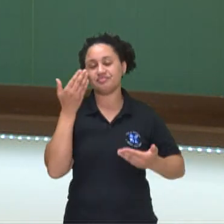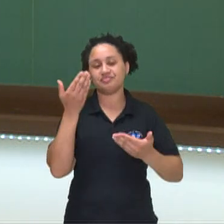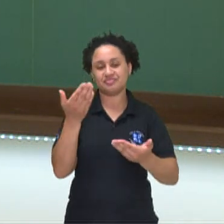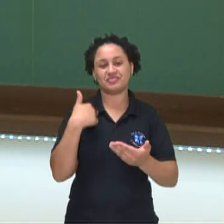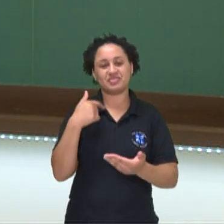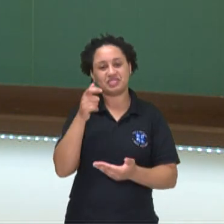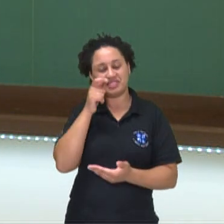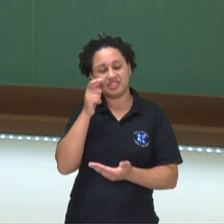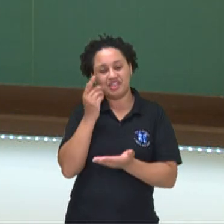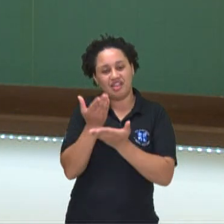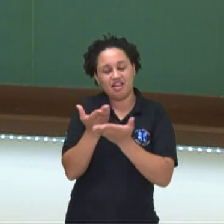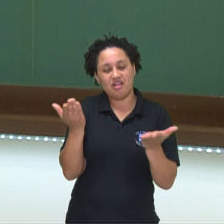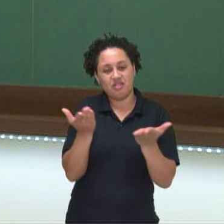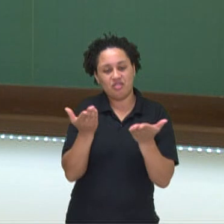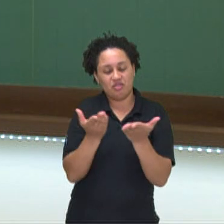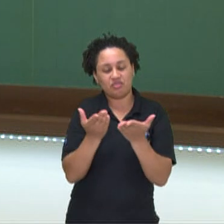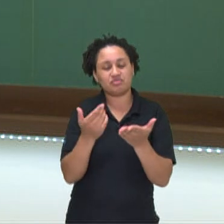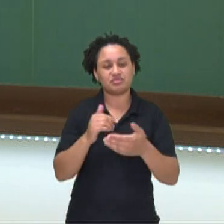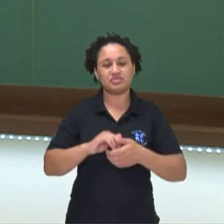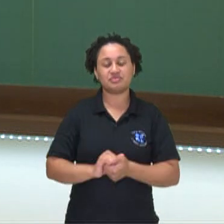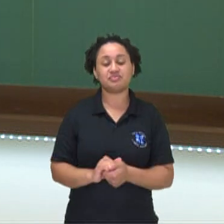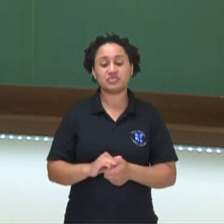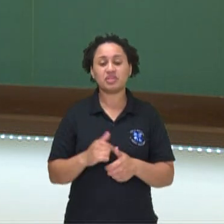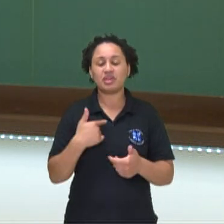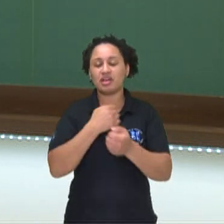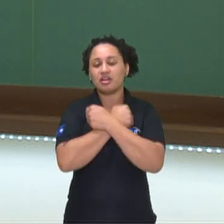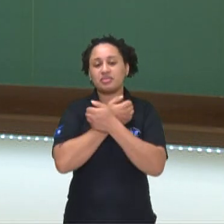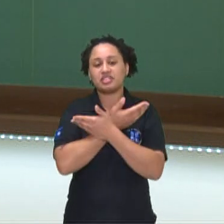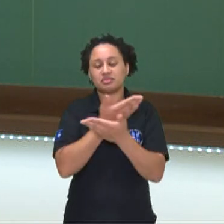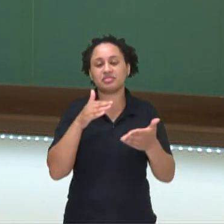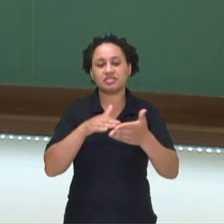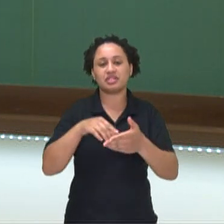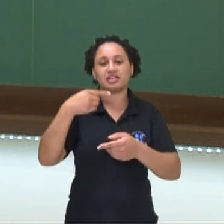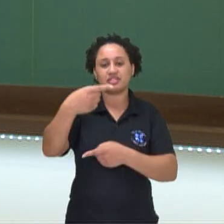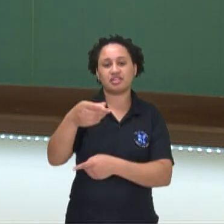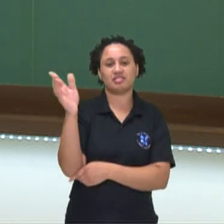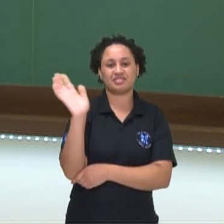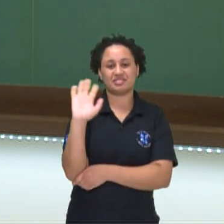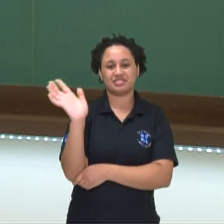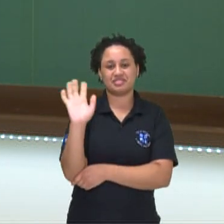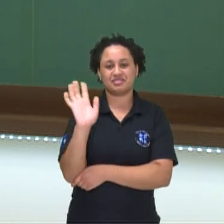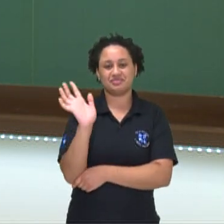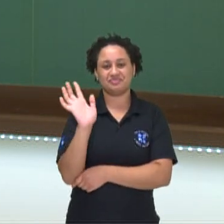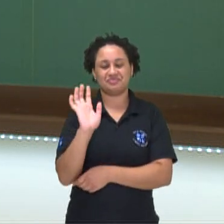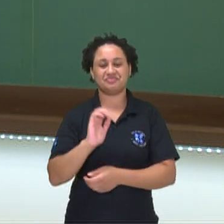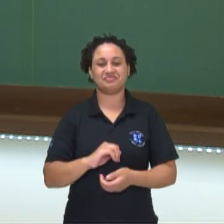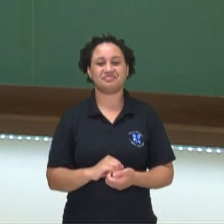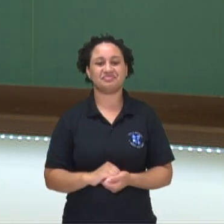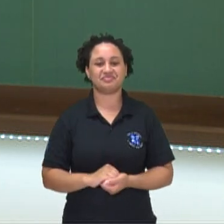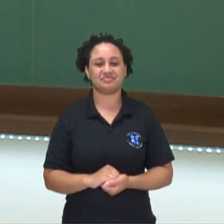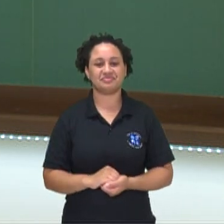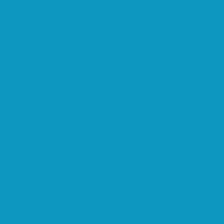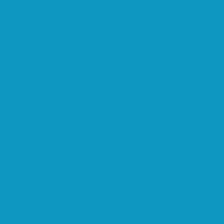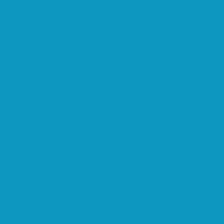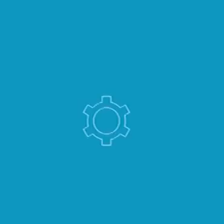pela participação e envolvimento nessa nossa aula, deixando um forte abraço e esperando você na nossa próxima aula. Até!